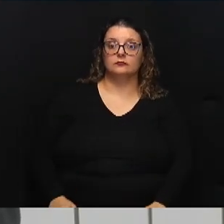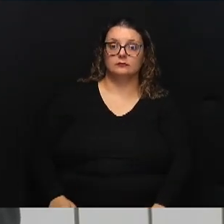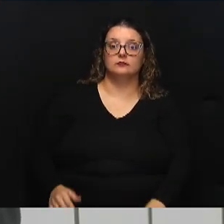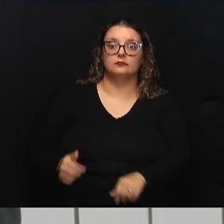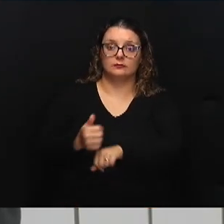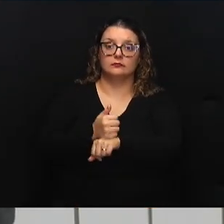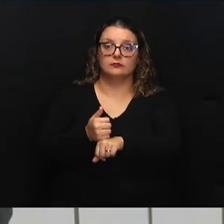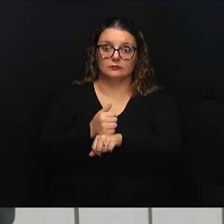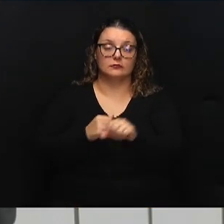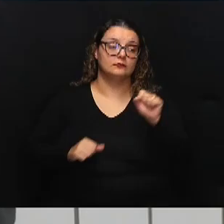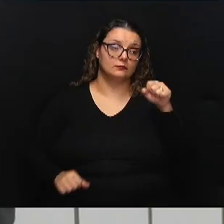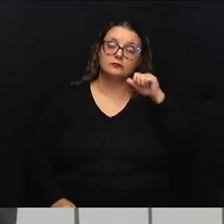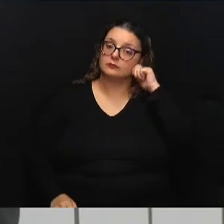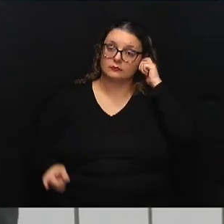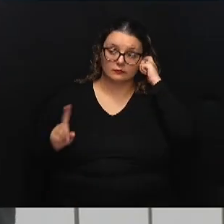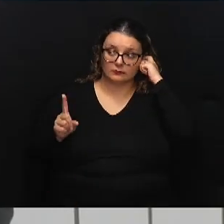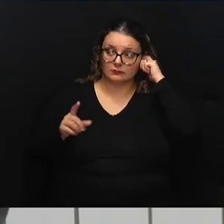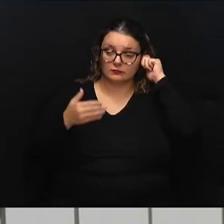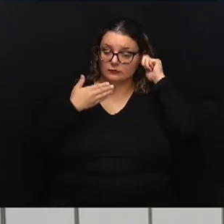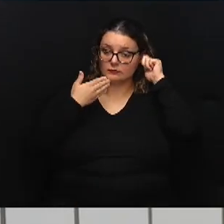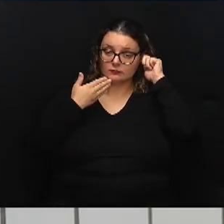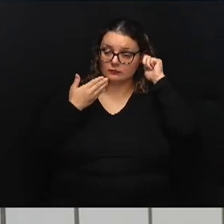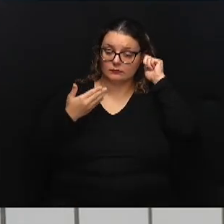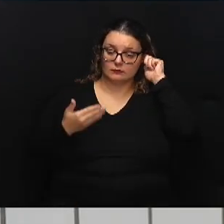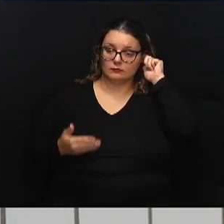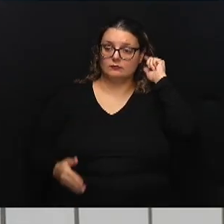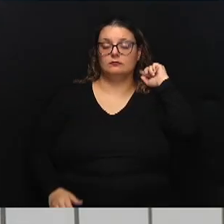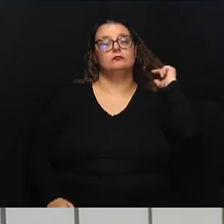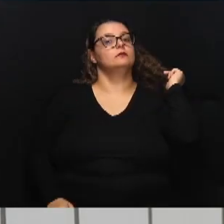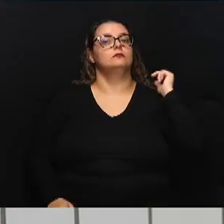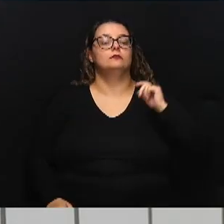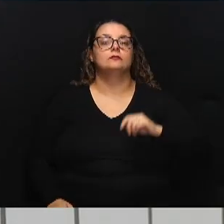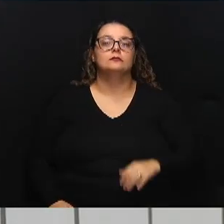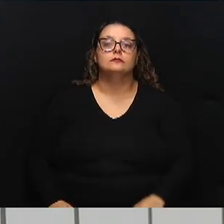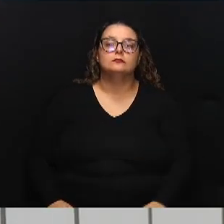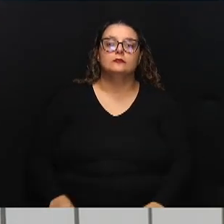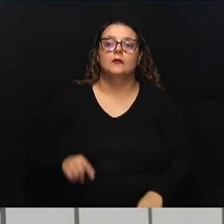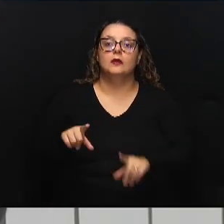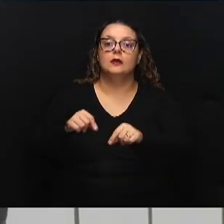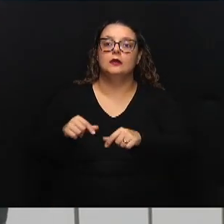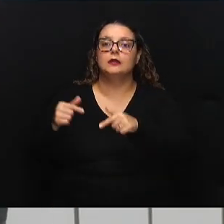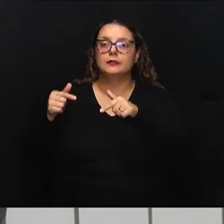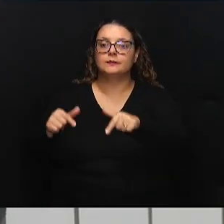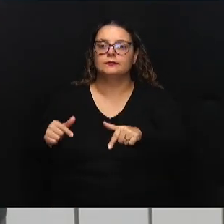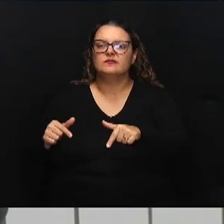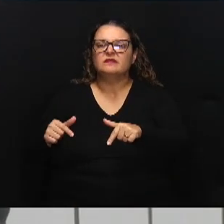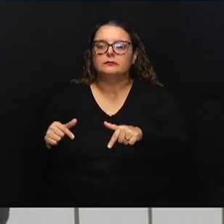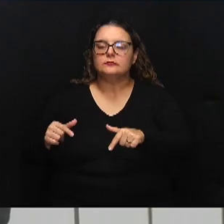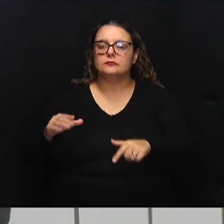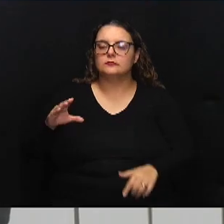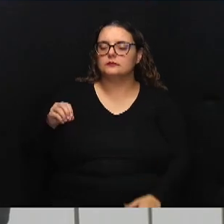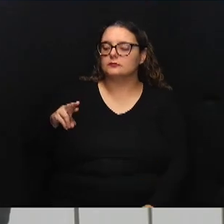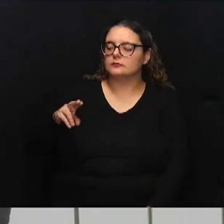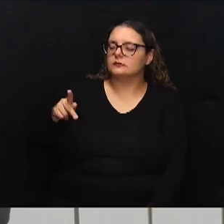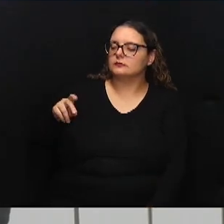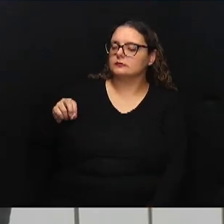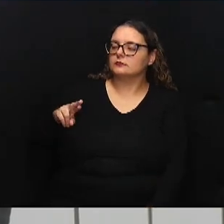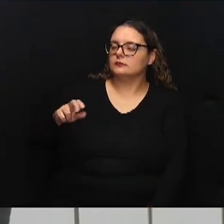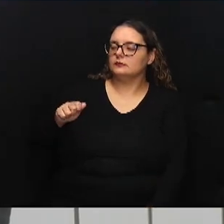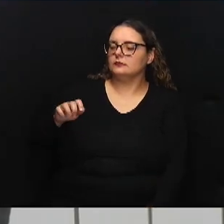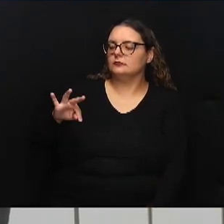profissional, né? Não é fácil. Mas entre escolher um ambiente corporativo, né,